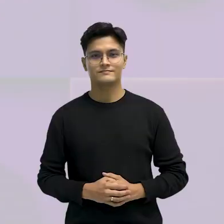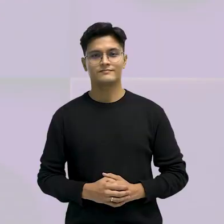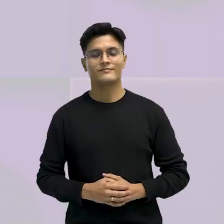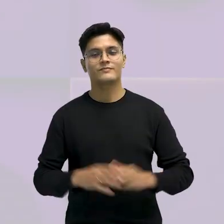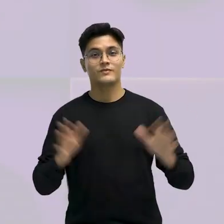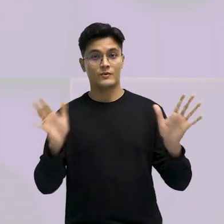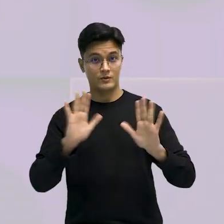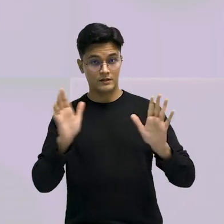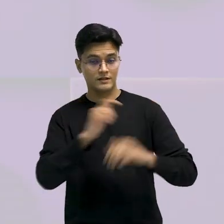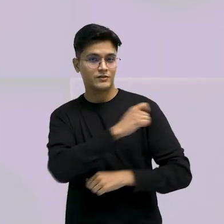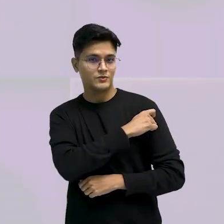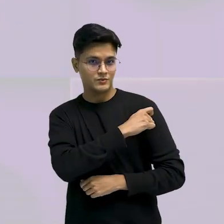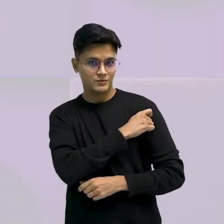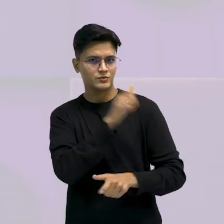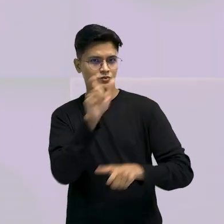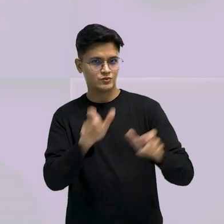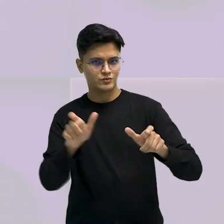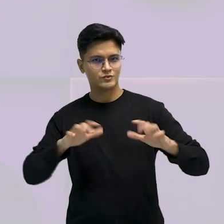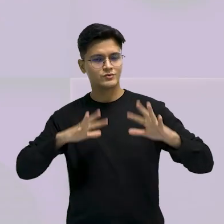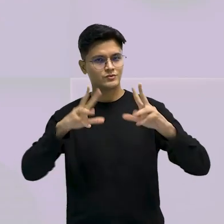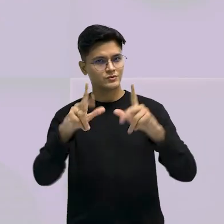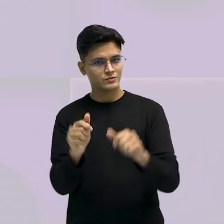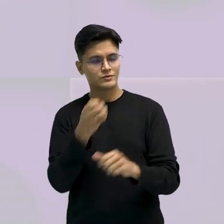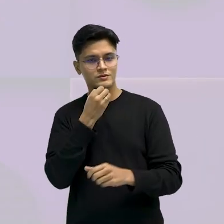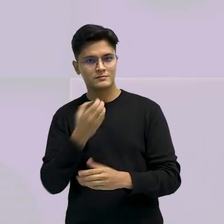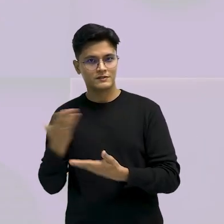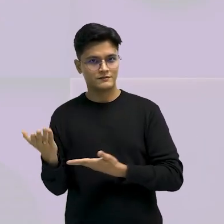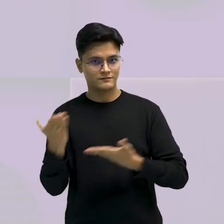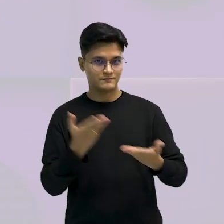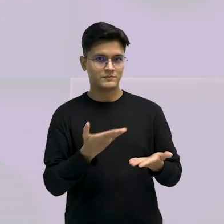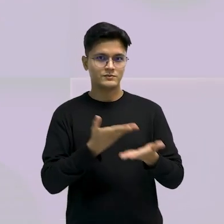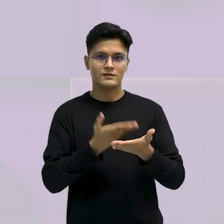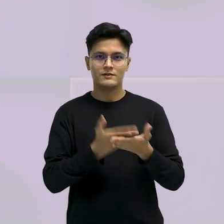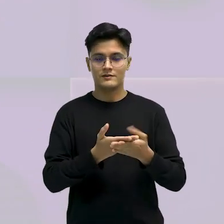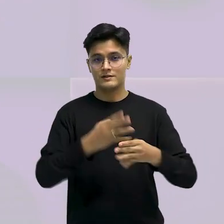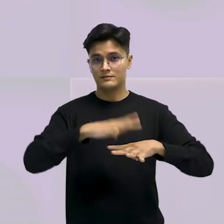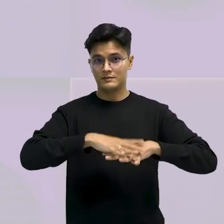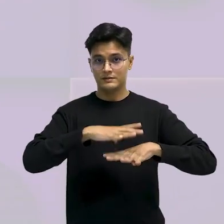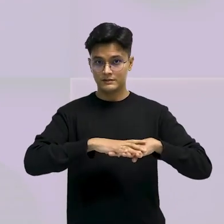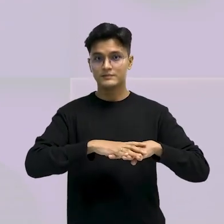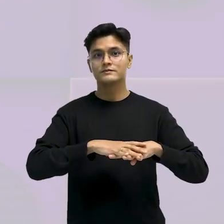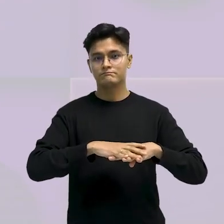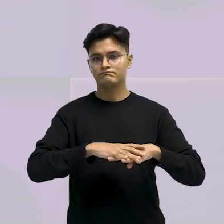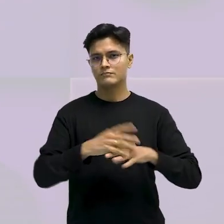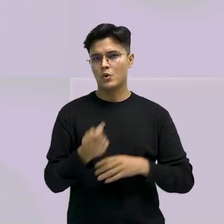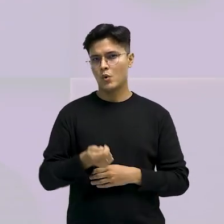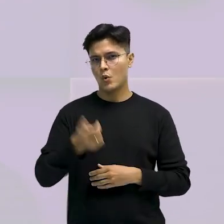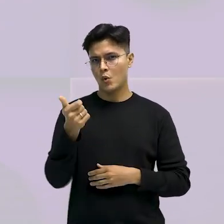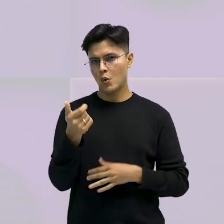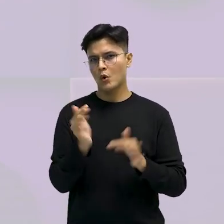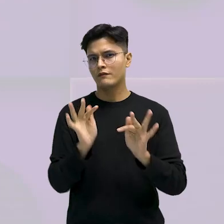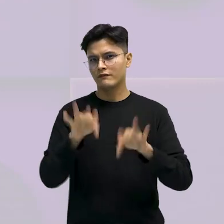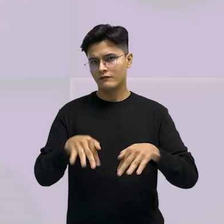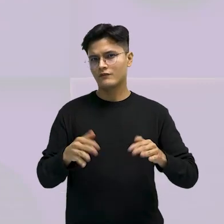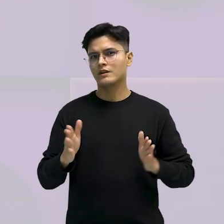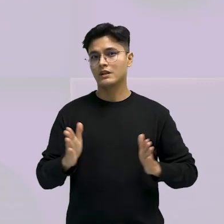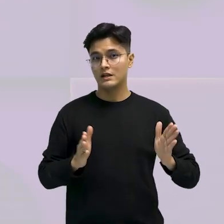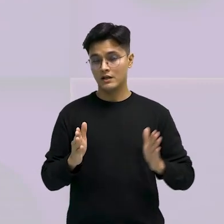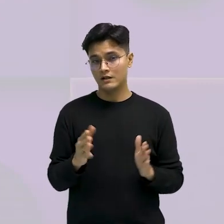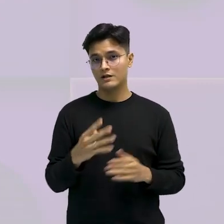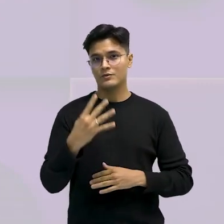Olá, alunos, sejam todos bem-vindos a mais uma aula de matemática. Estamos já nos encaminhando para o final da unidade de